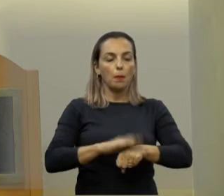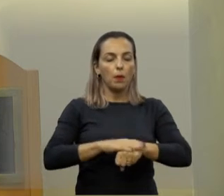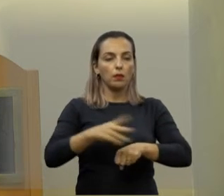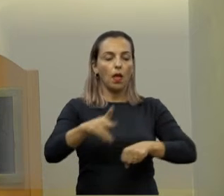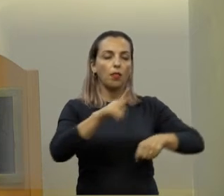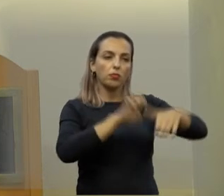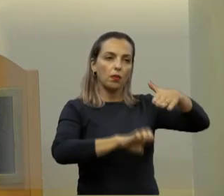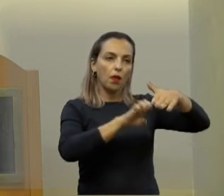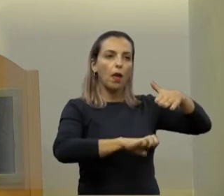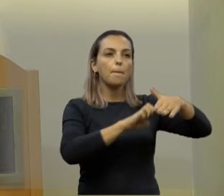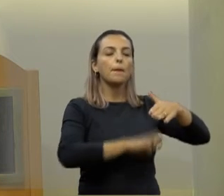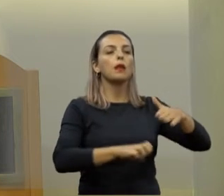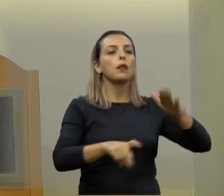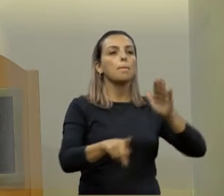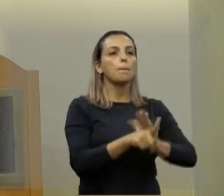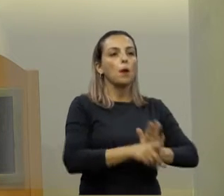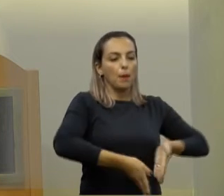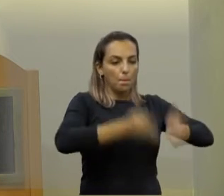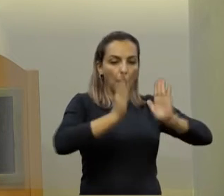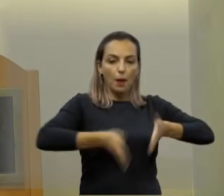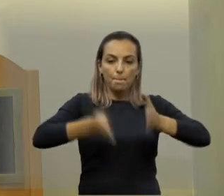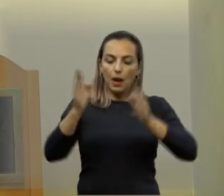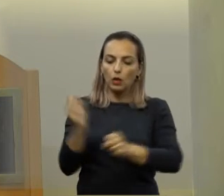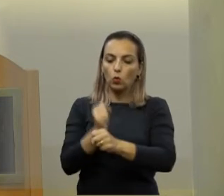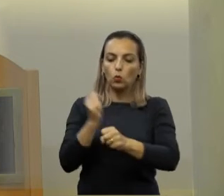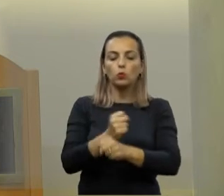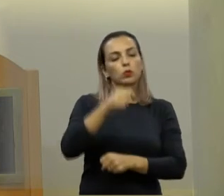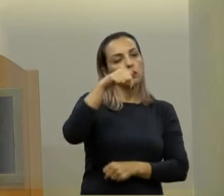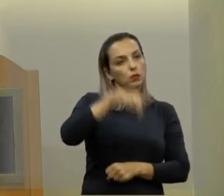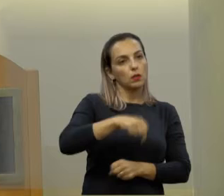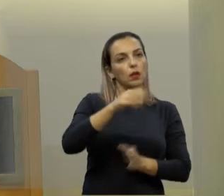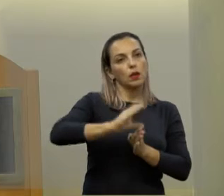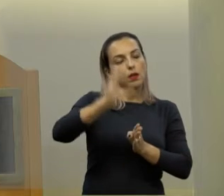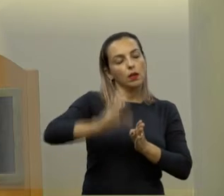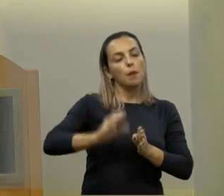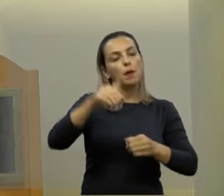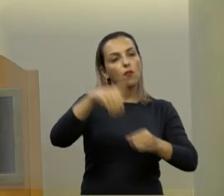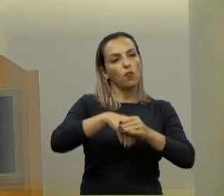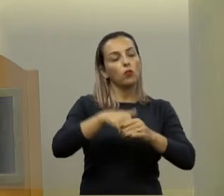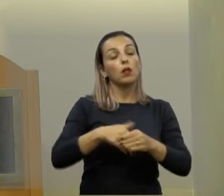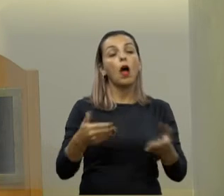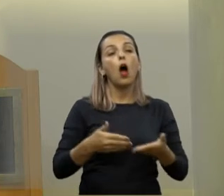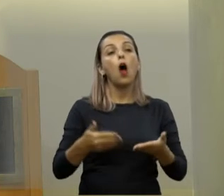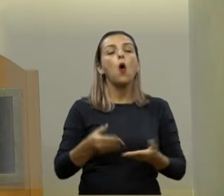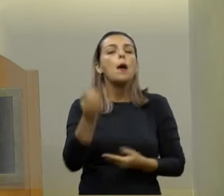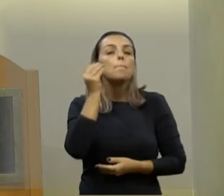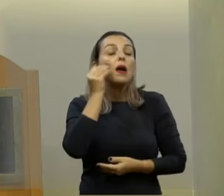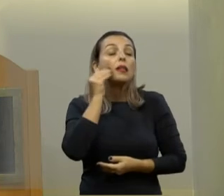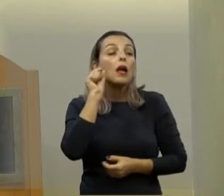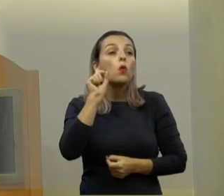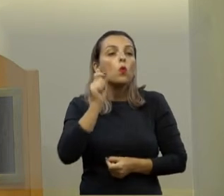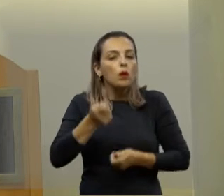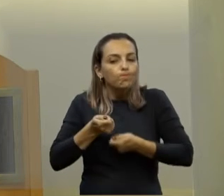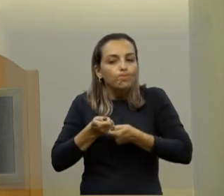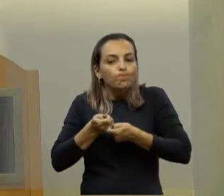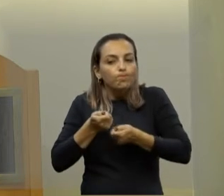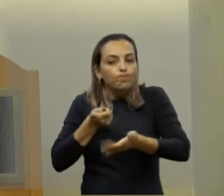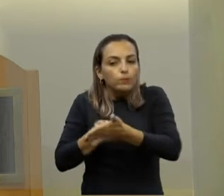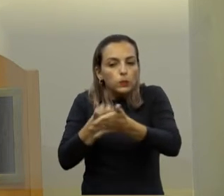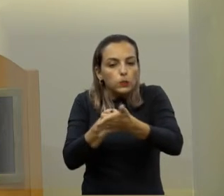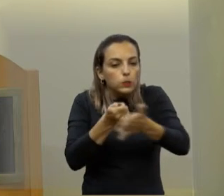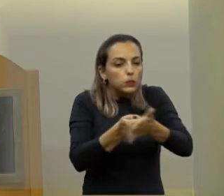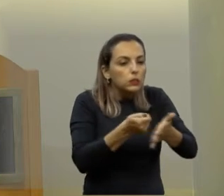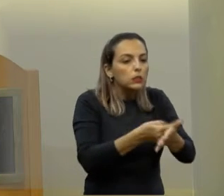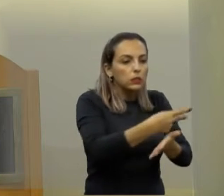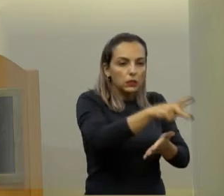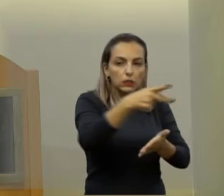novos empreendimento que será votado hoje aqui na casa e pra tentar de certa forma pressionar os